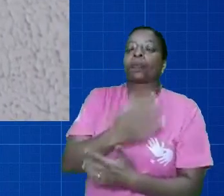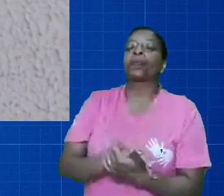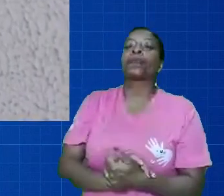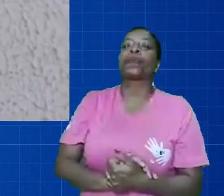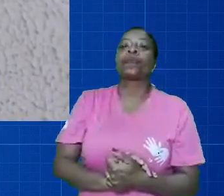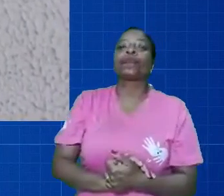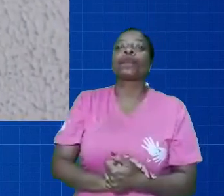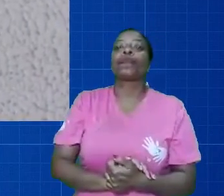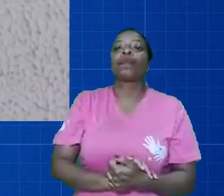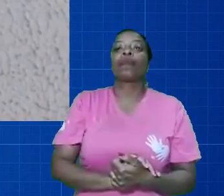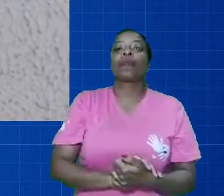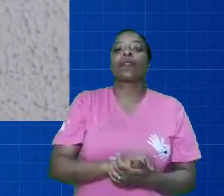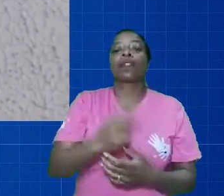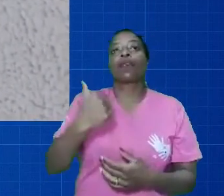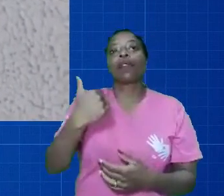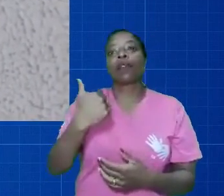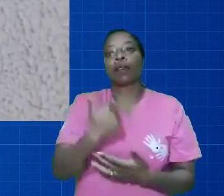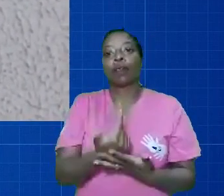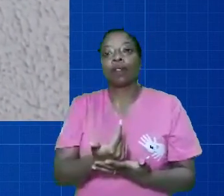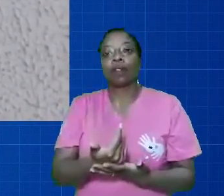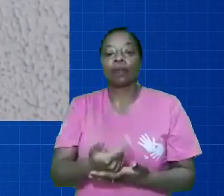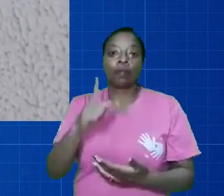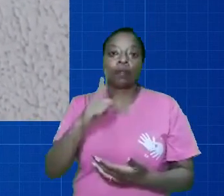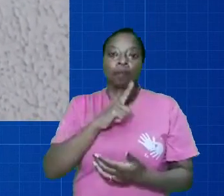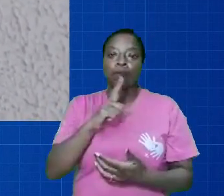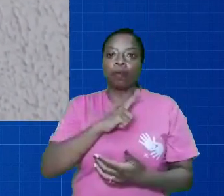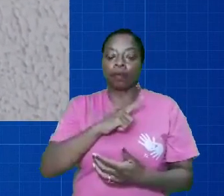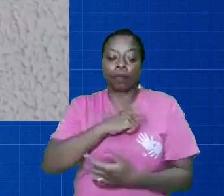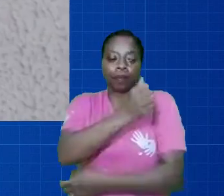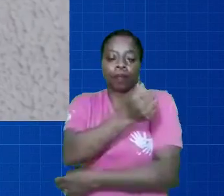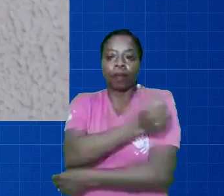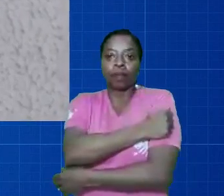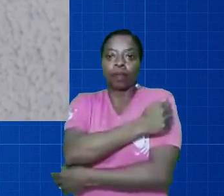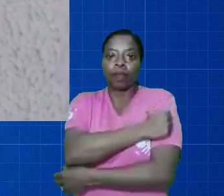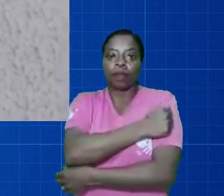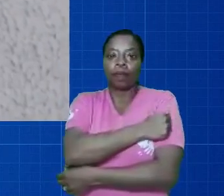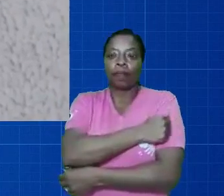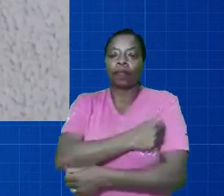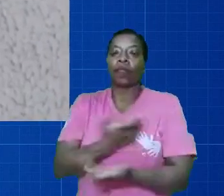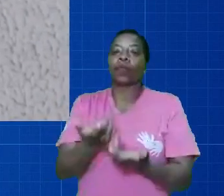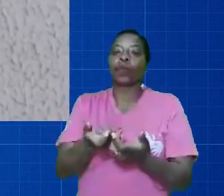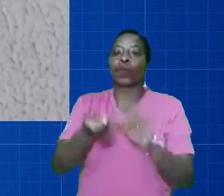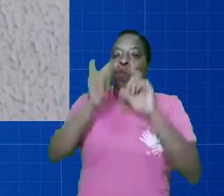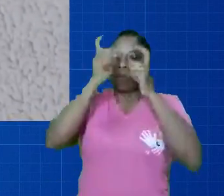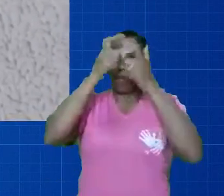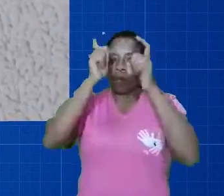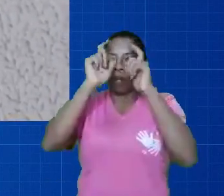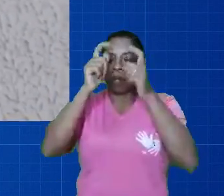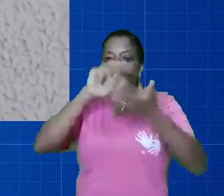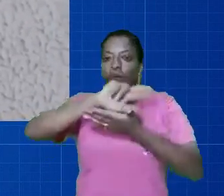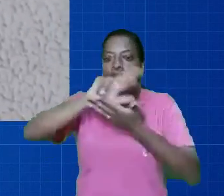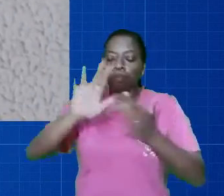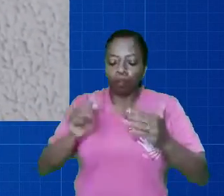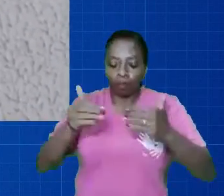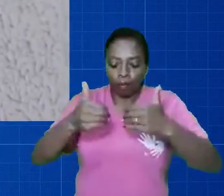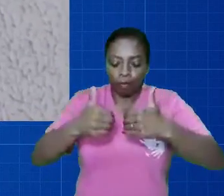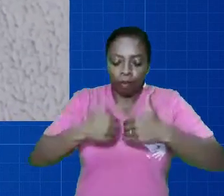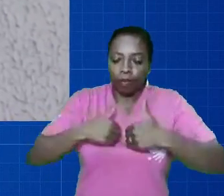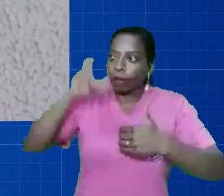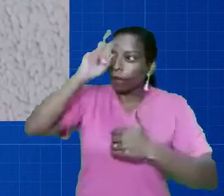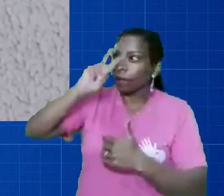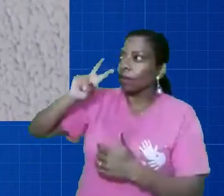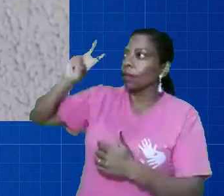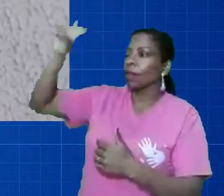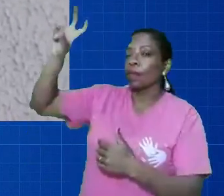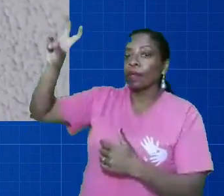como autistas e também altas habilidades, o quanto fazia diferença na vida deles a oficina. Então, as